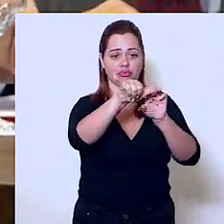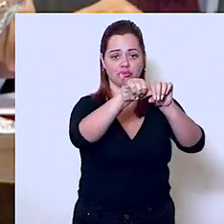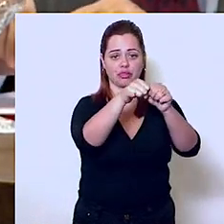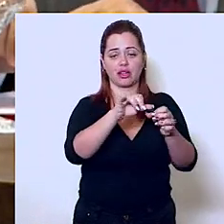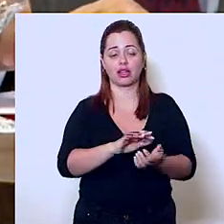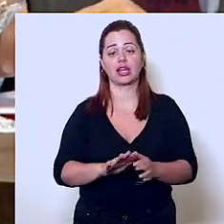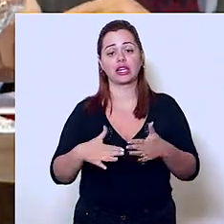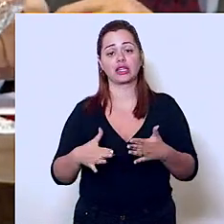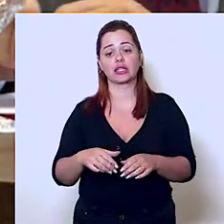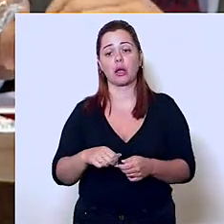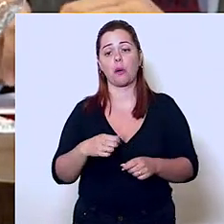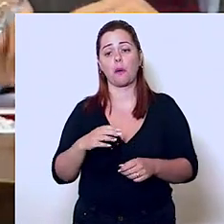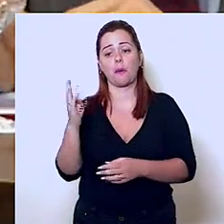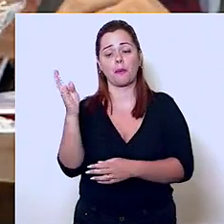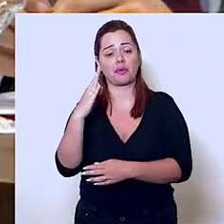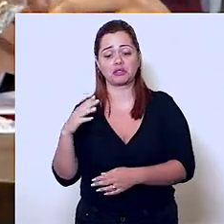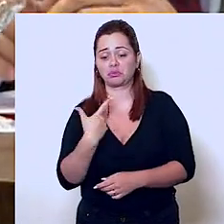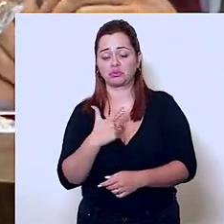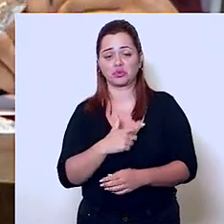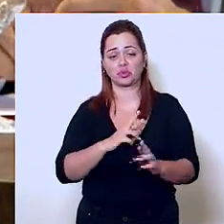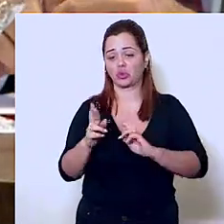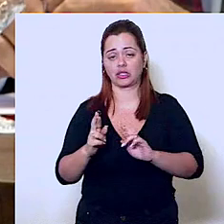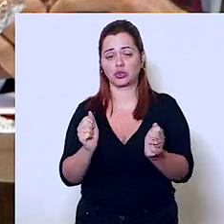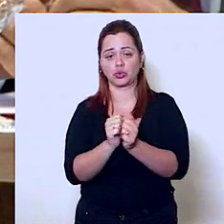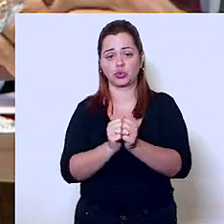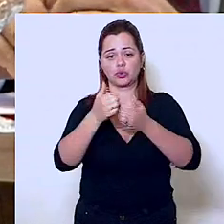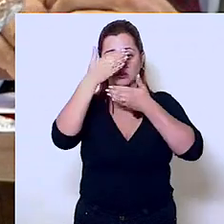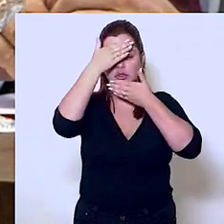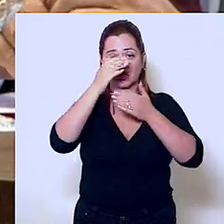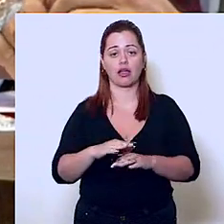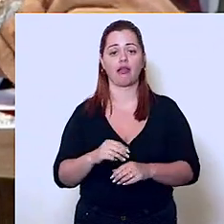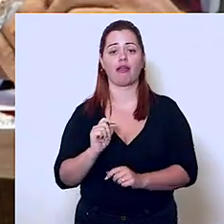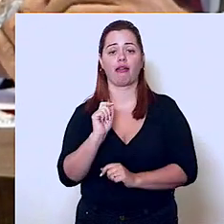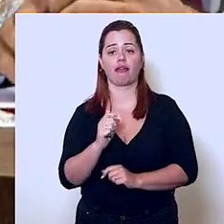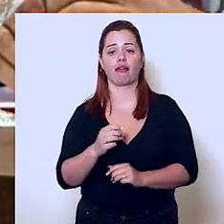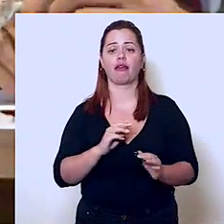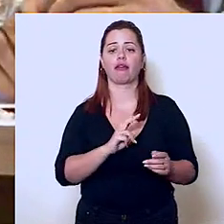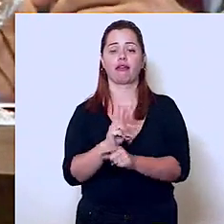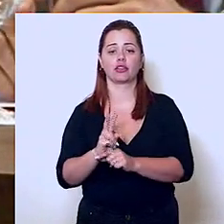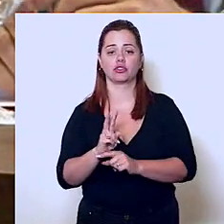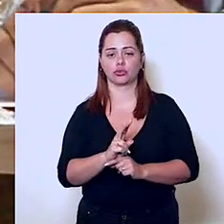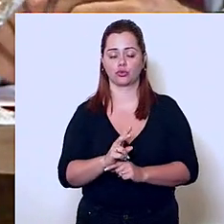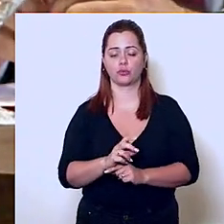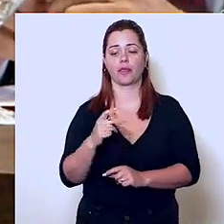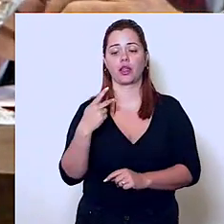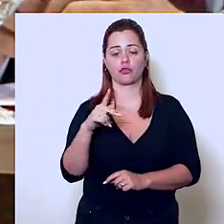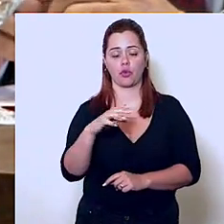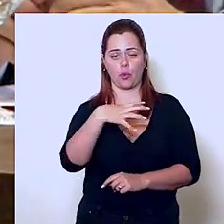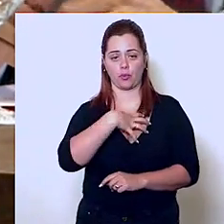tinha relações com o Iraque, então quem nos ajudou lá foi o cônsul português, Mas os